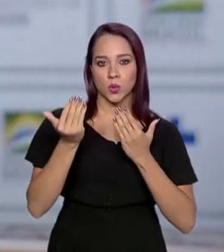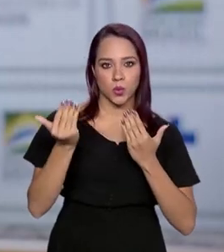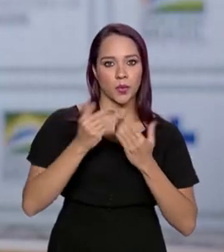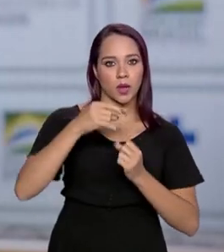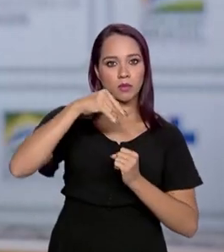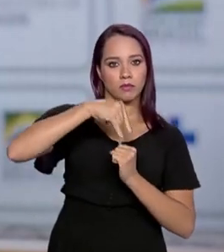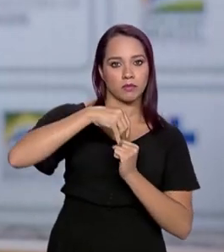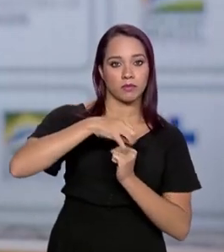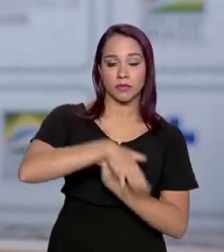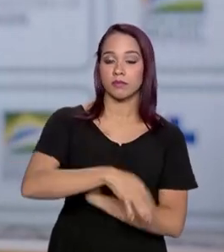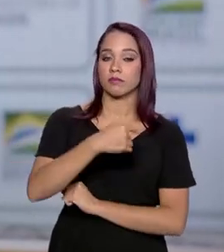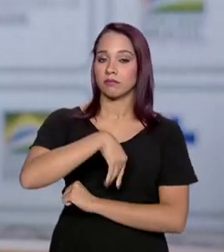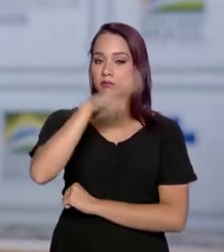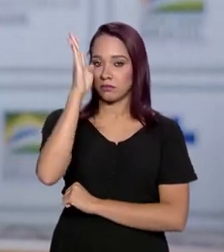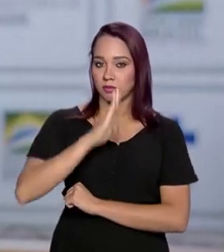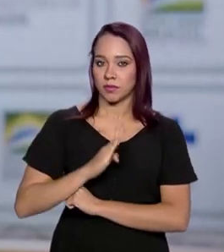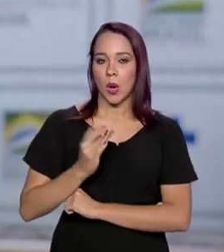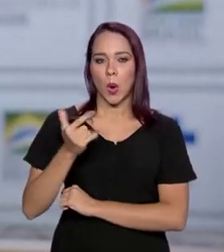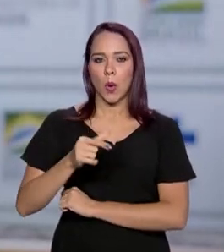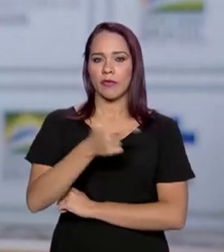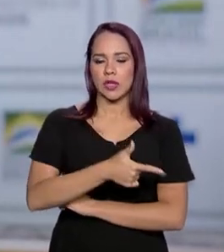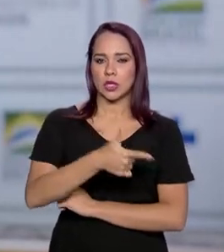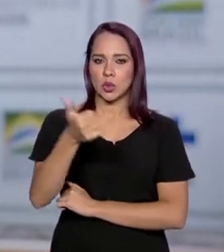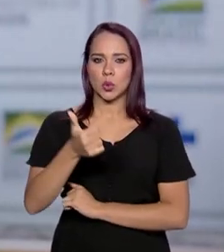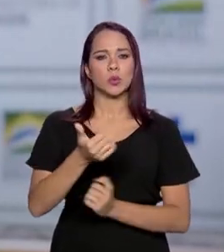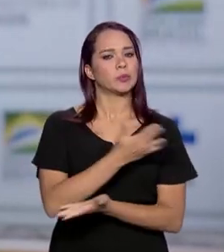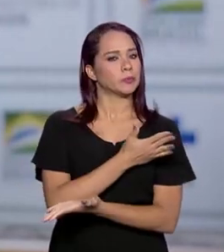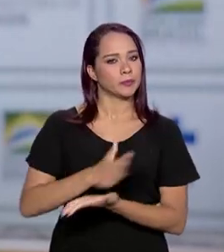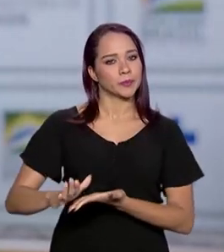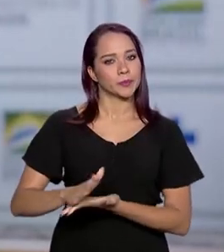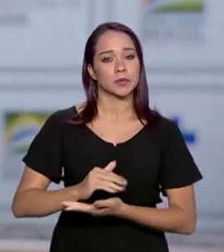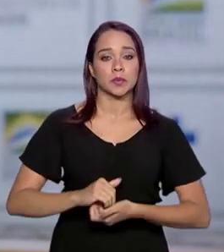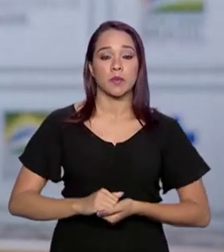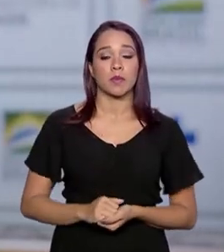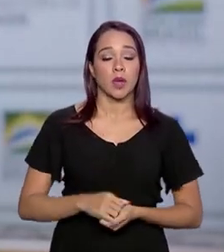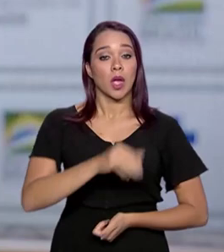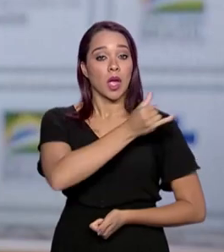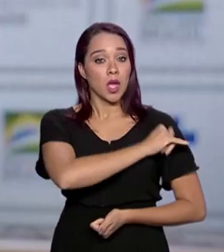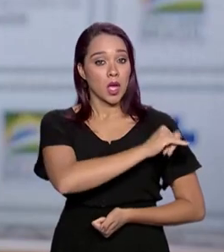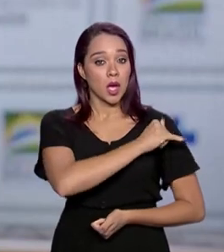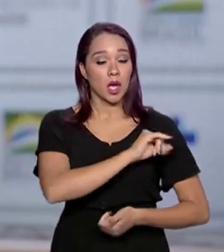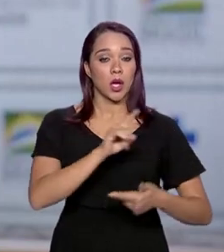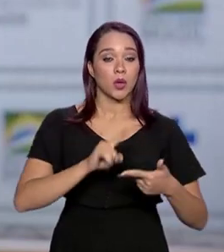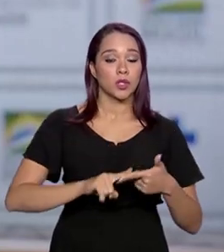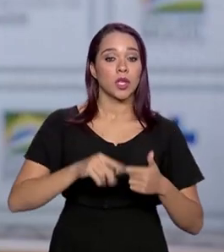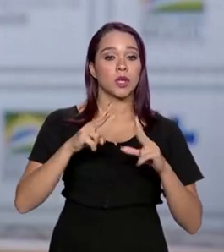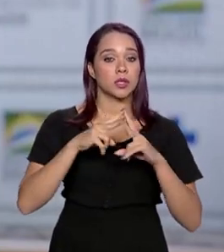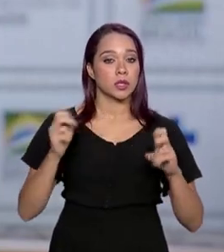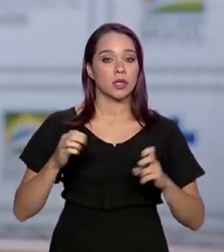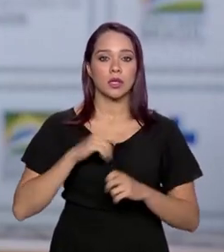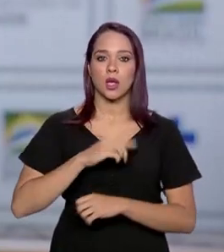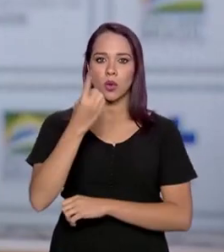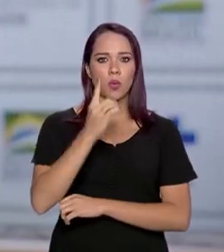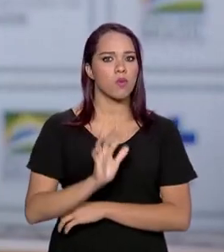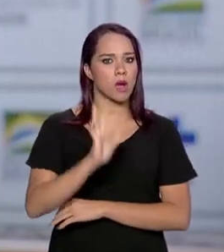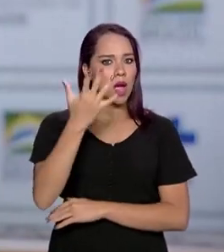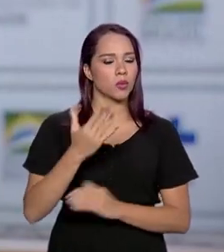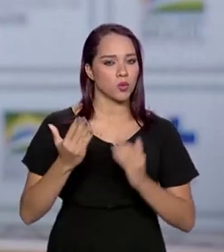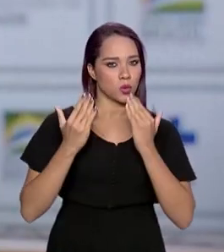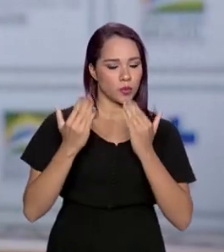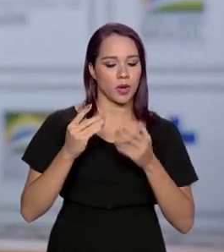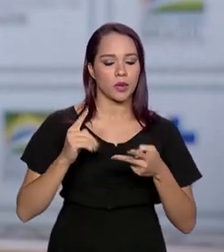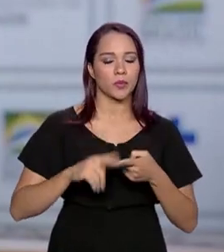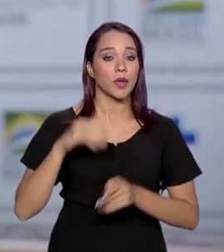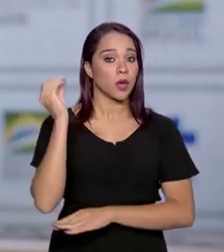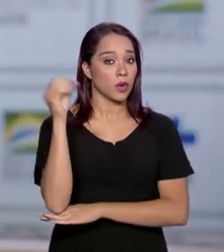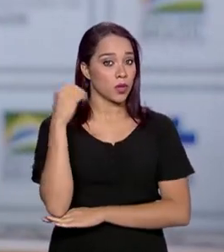coronavírus no Brasil. Outros 21 foram descartados. Rio de Janeiro e Santa Catarina tem um caso suspeito. No